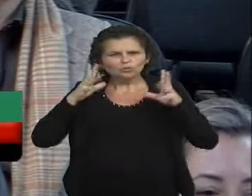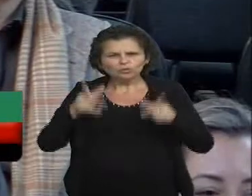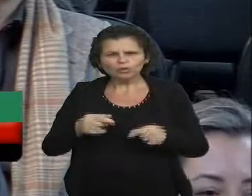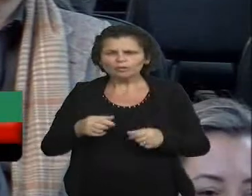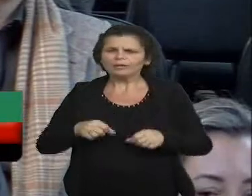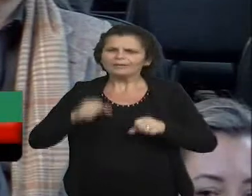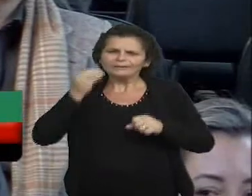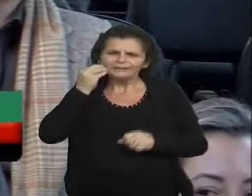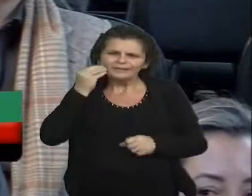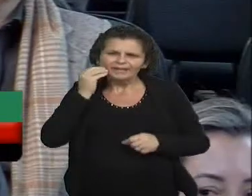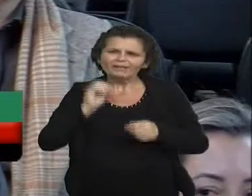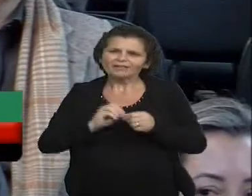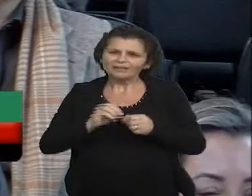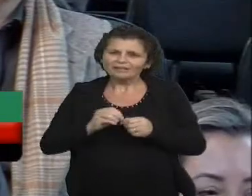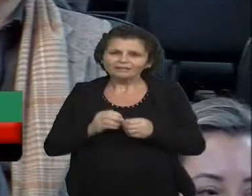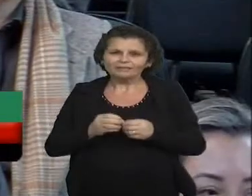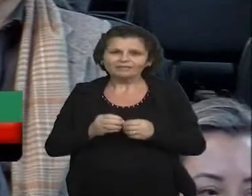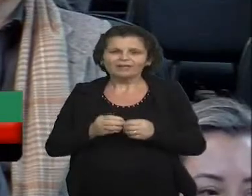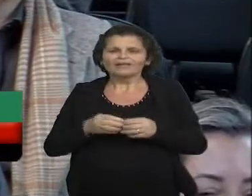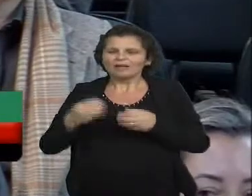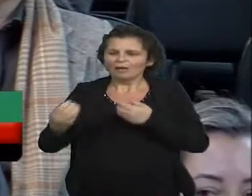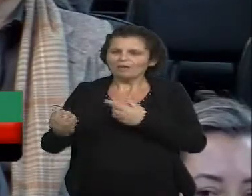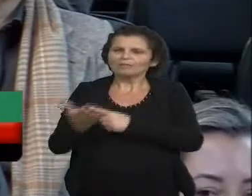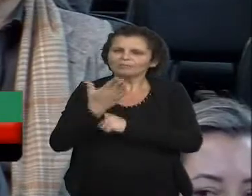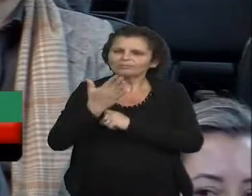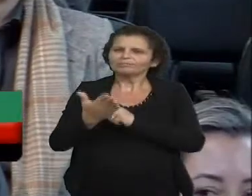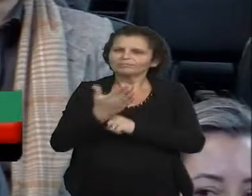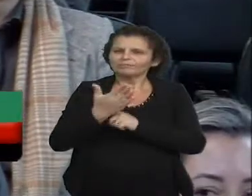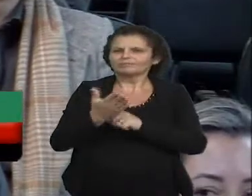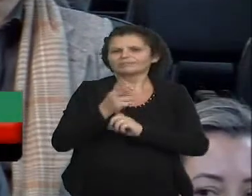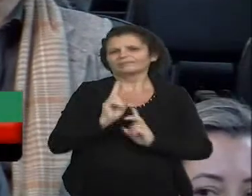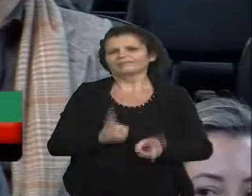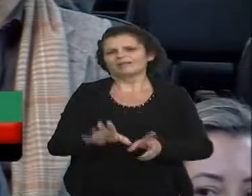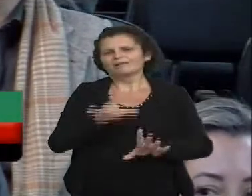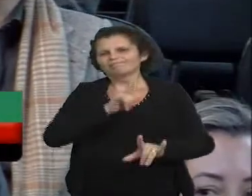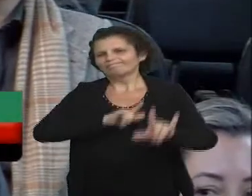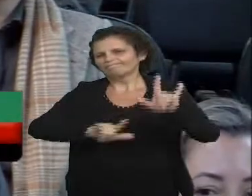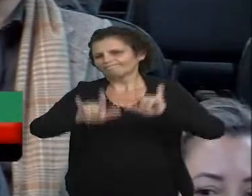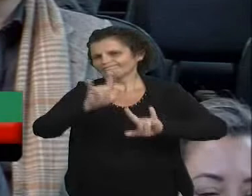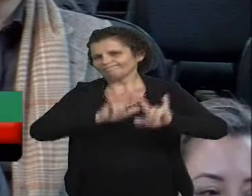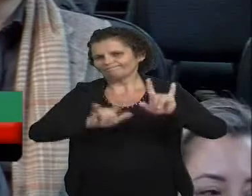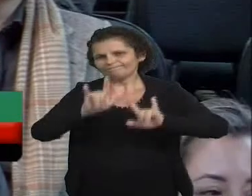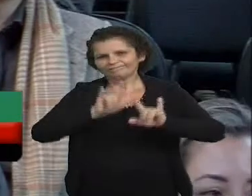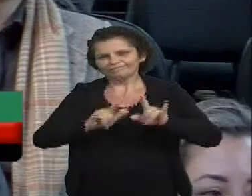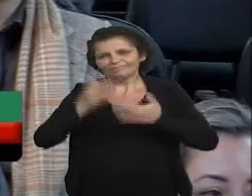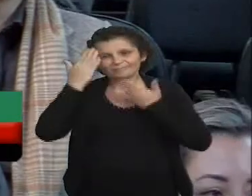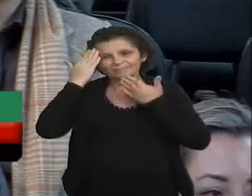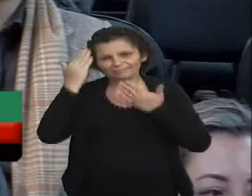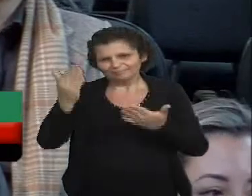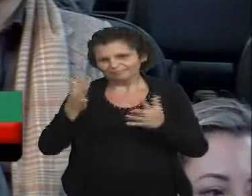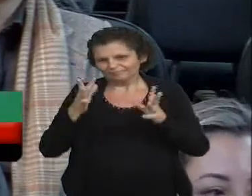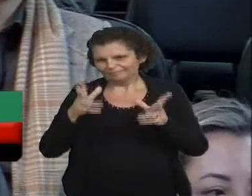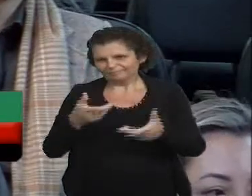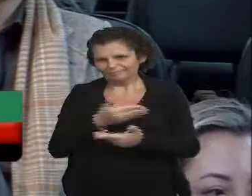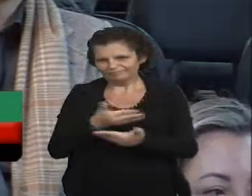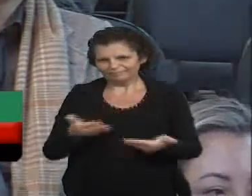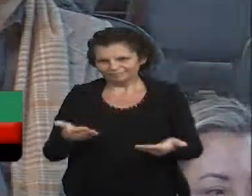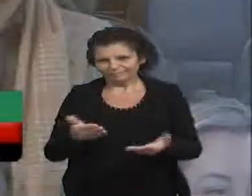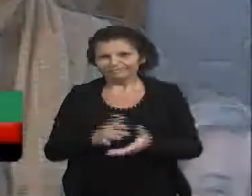tenho tentado fazer, não é nem metade daquilo que vocês são. Amo vocês. Muito obrigado por tudo.